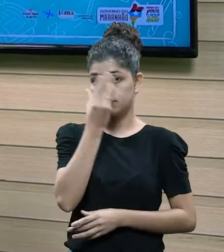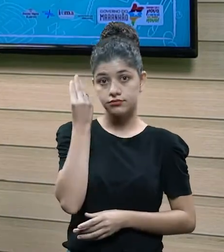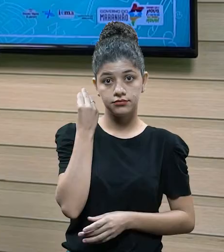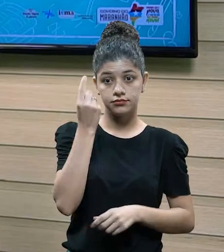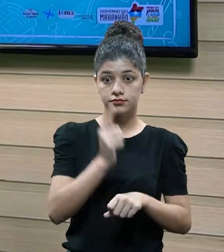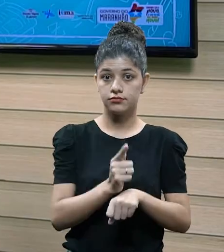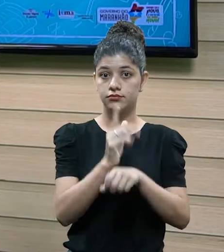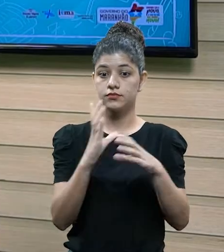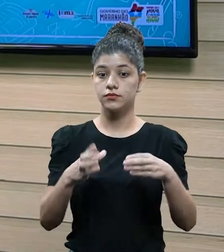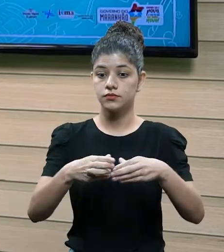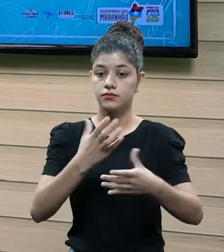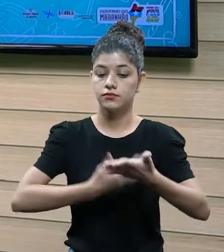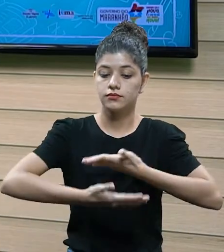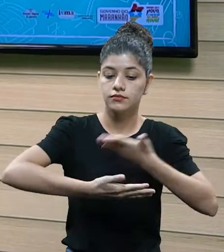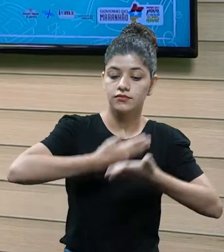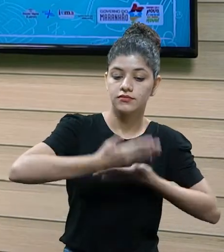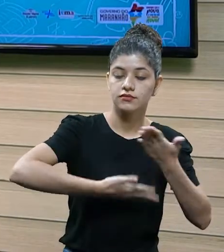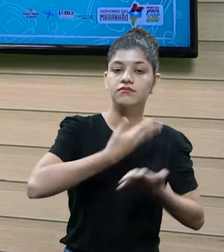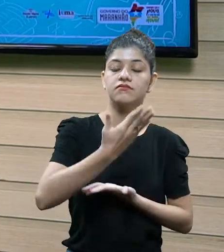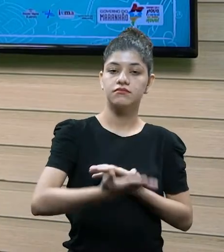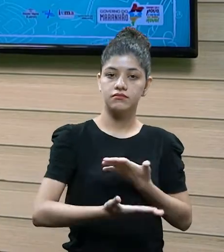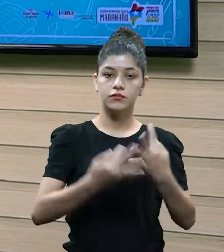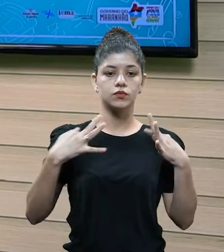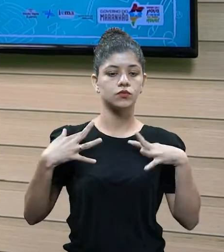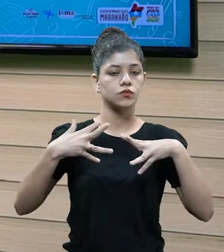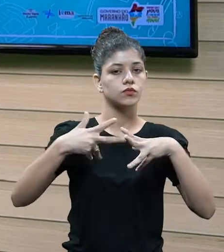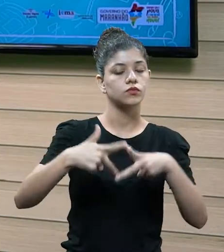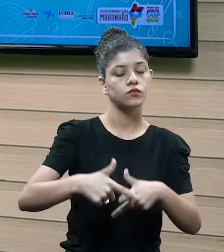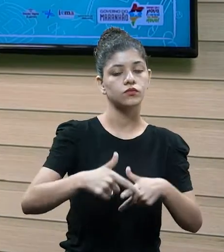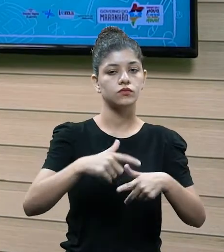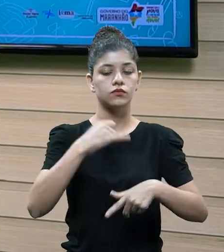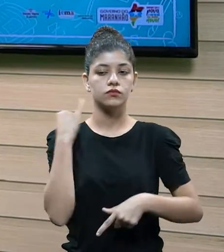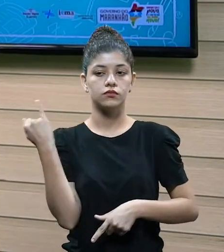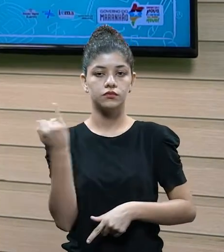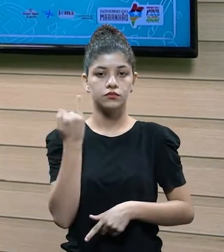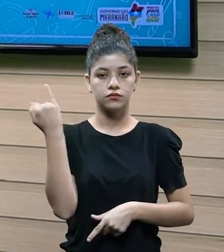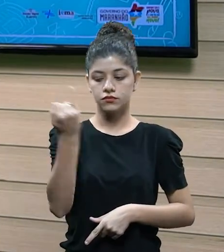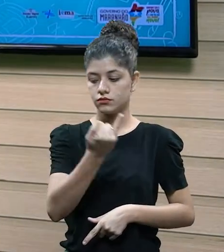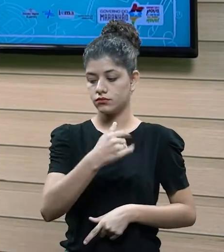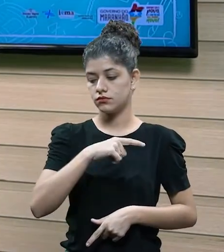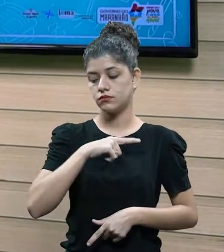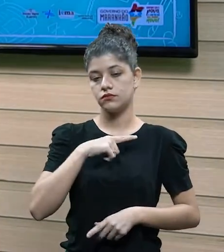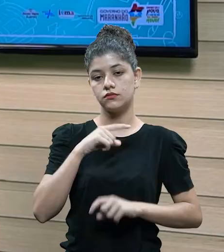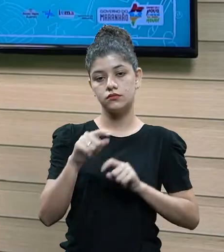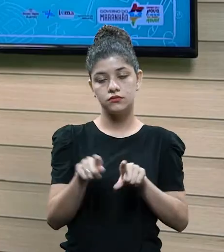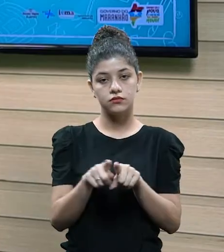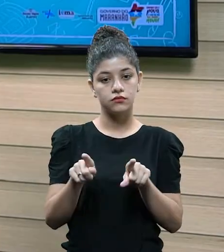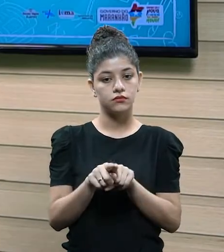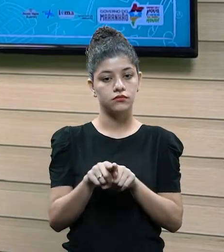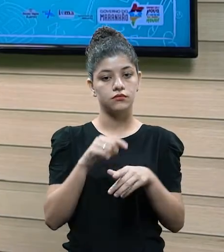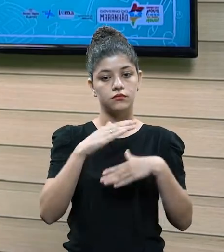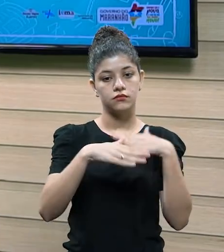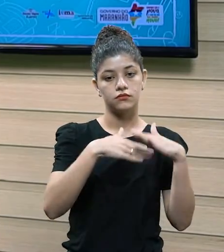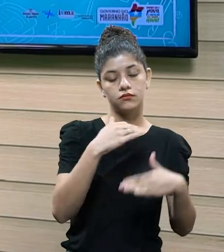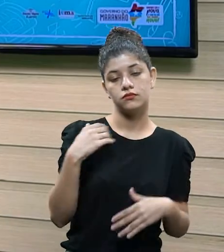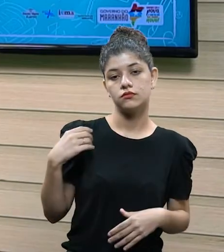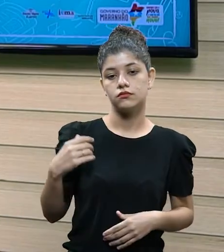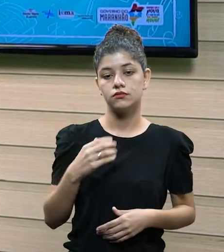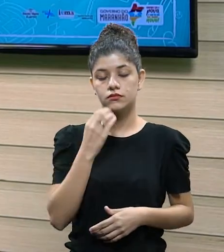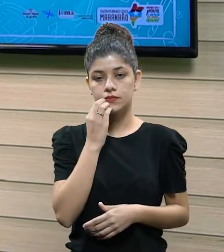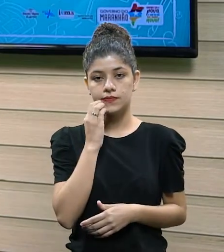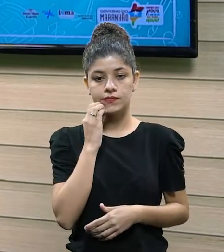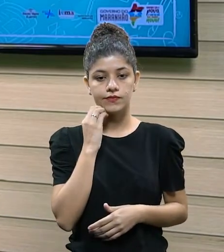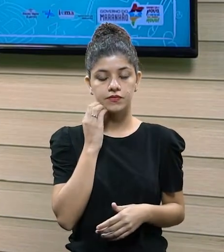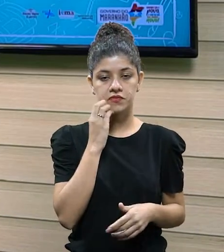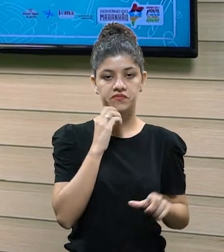isso, isso é gestão de equipe, é interagir, né? Fazer com que todos se sintam importantes, todos estejam motivados. E a produtividade, o sucesso da empresa